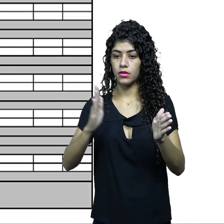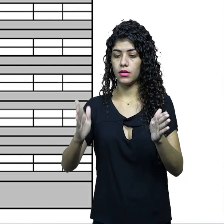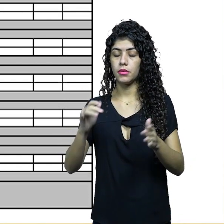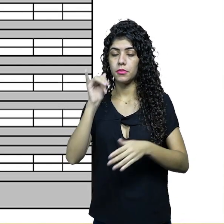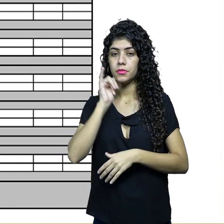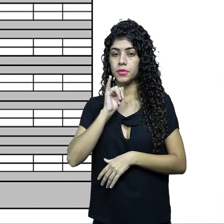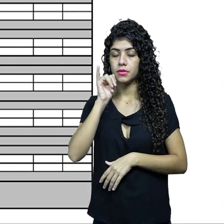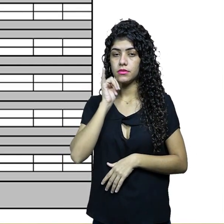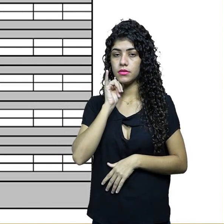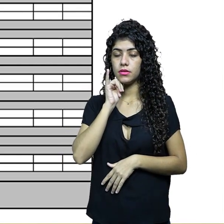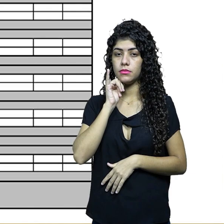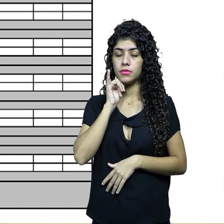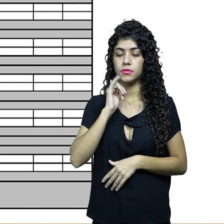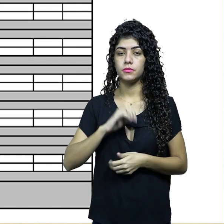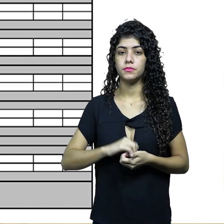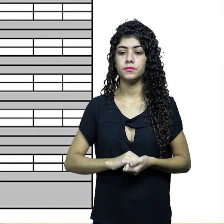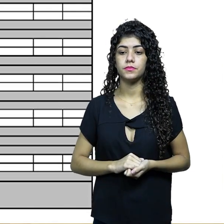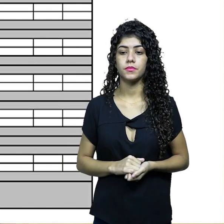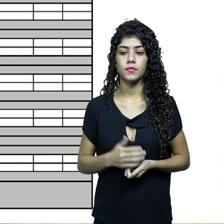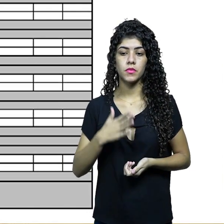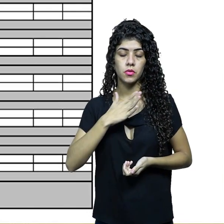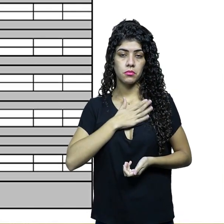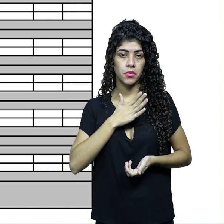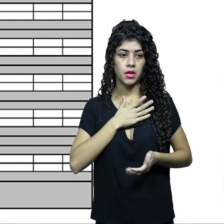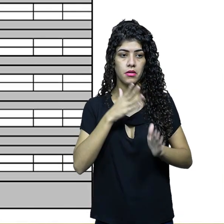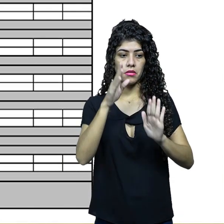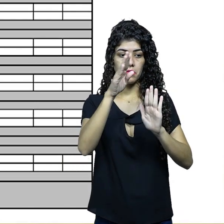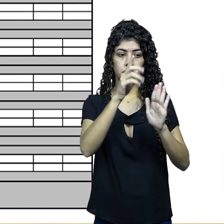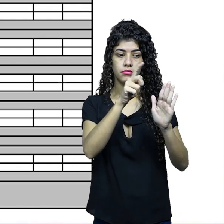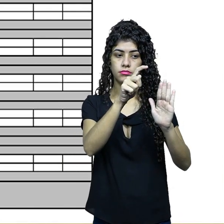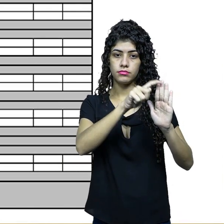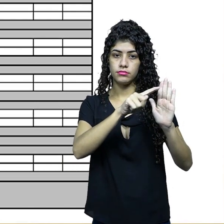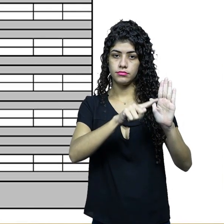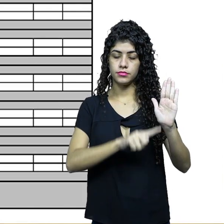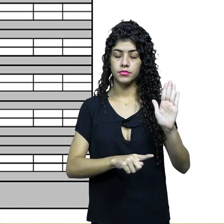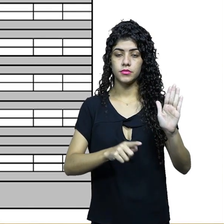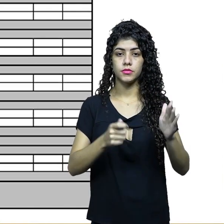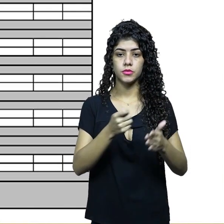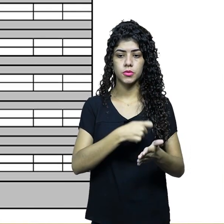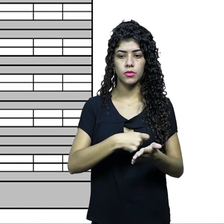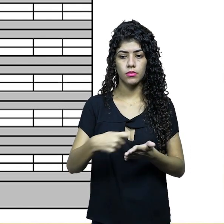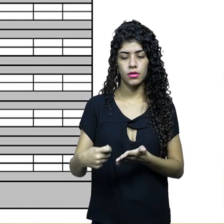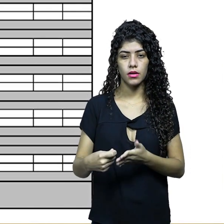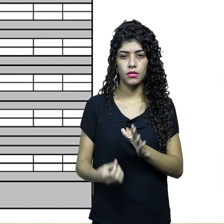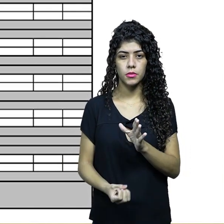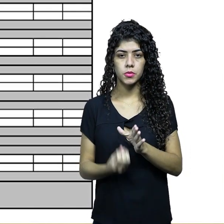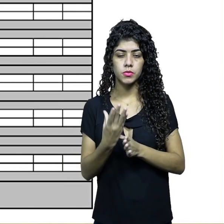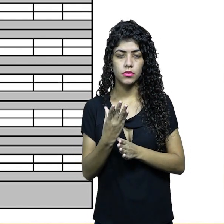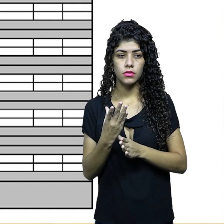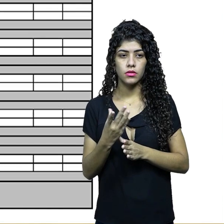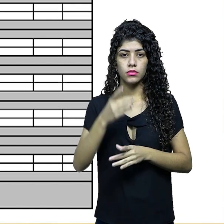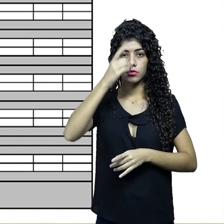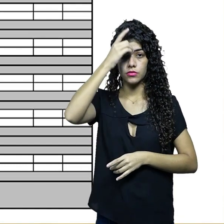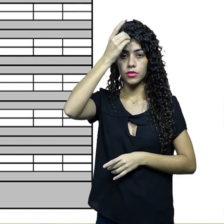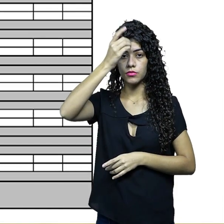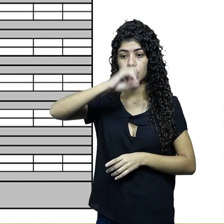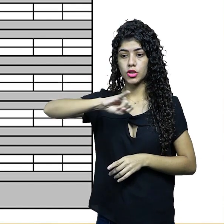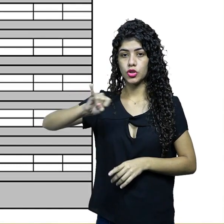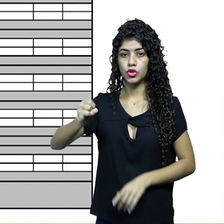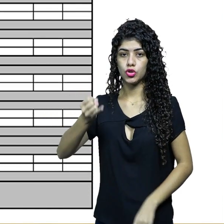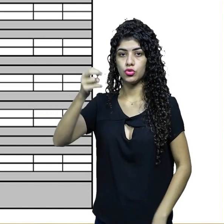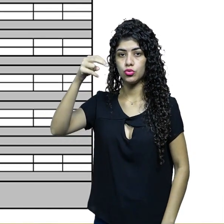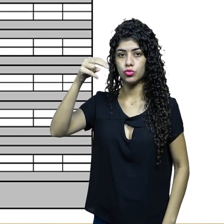exemplo, se no meu cronograma eu coloquei que a produção do filme seria em